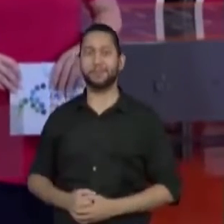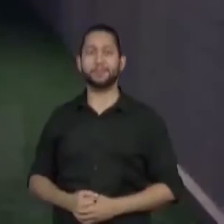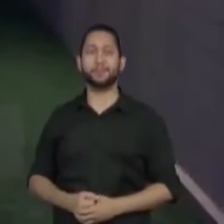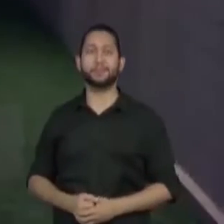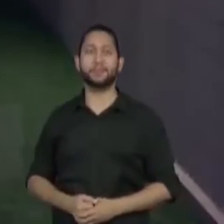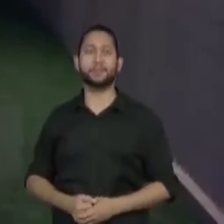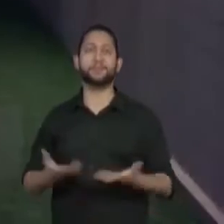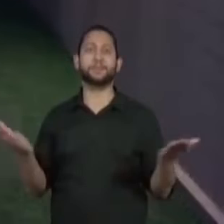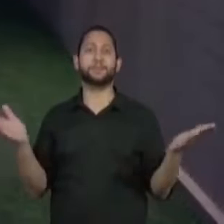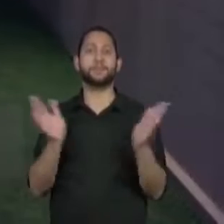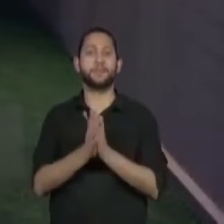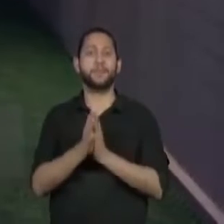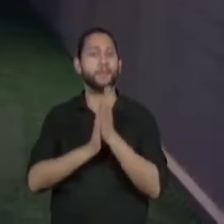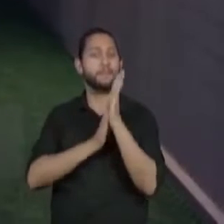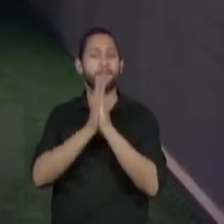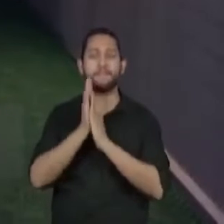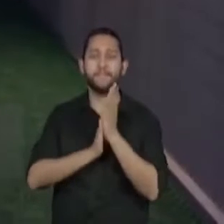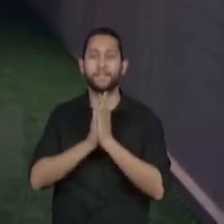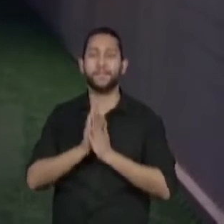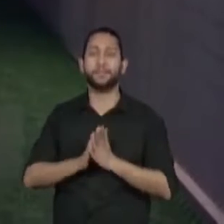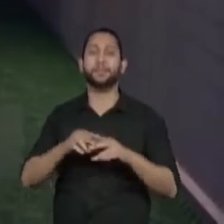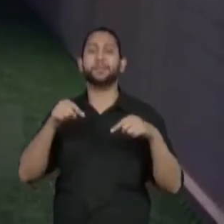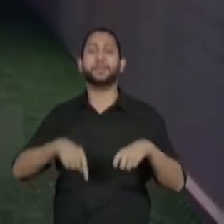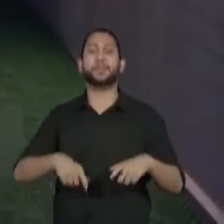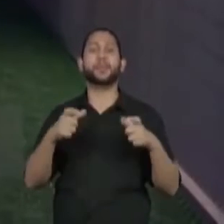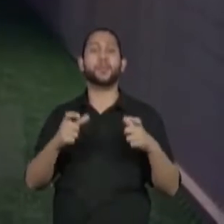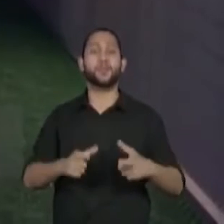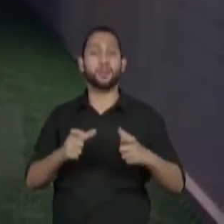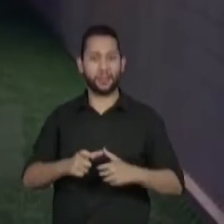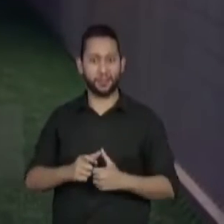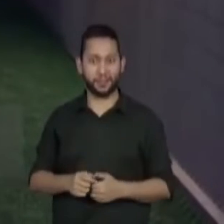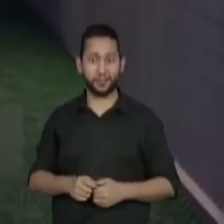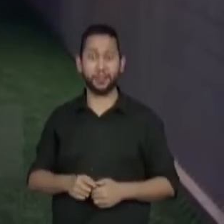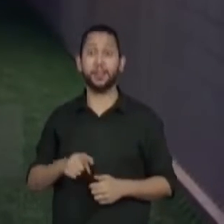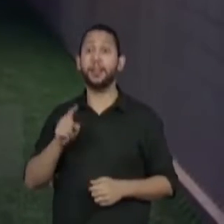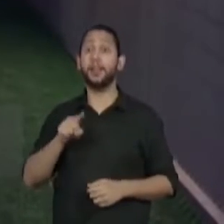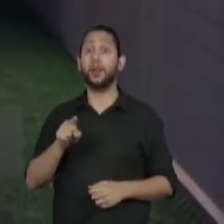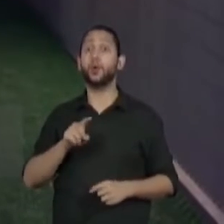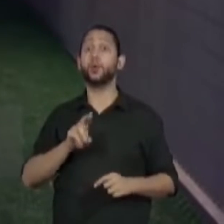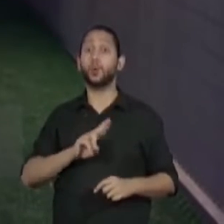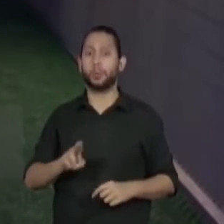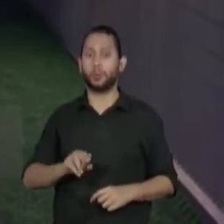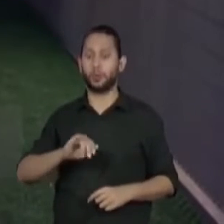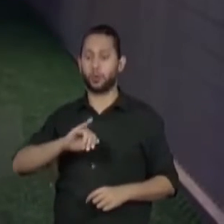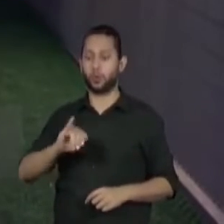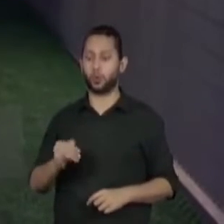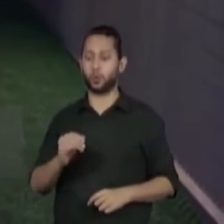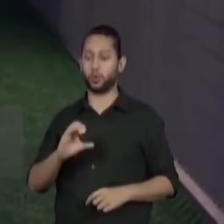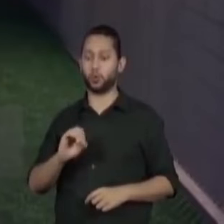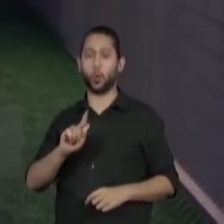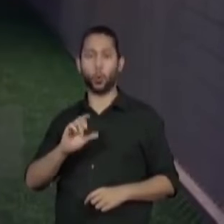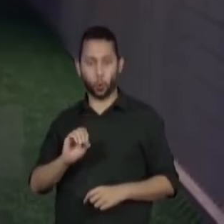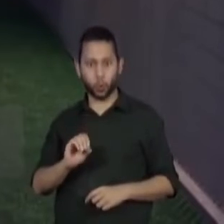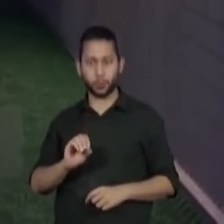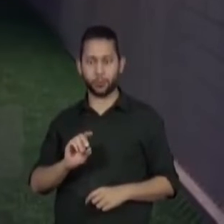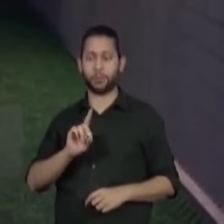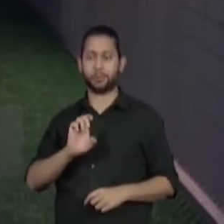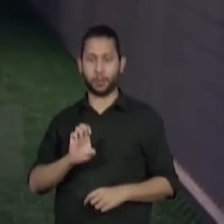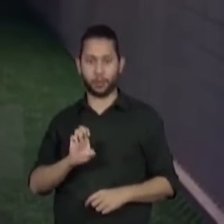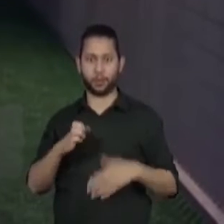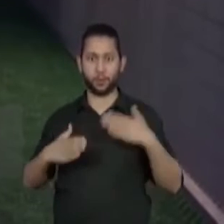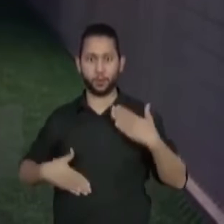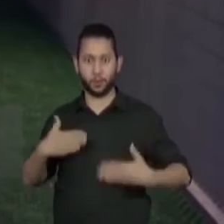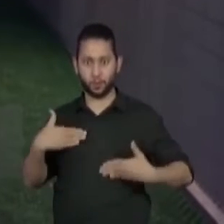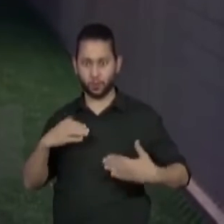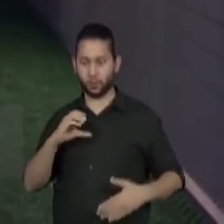vamos. Agora, nós estamos num espaço chamado Jogo de Corpo. Ele tem o campinho